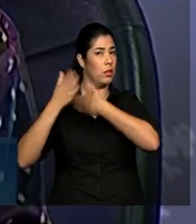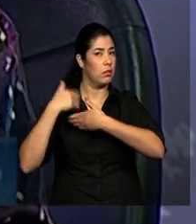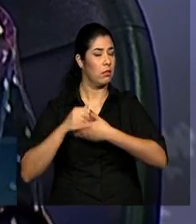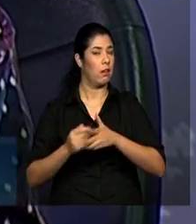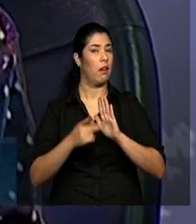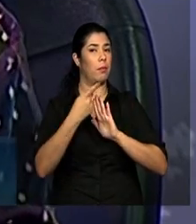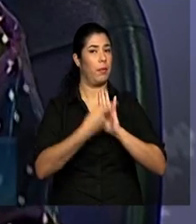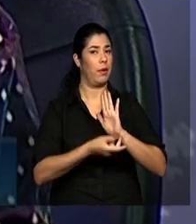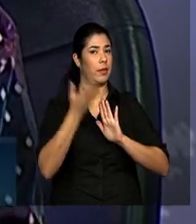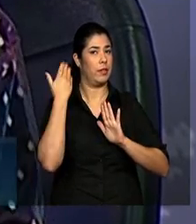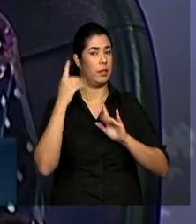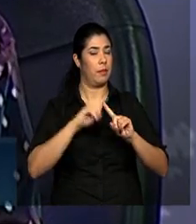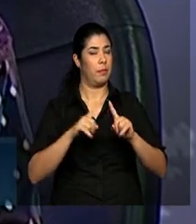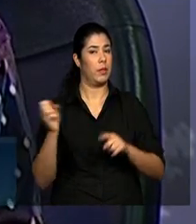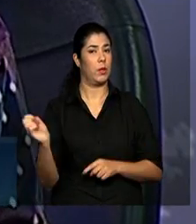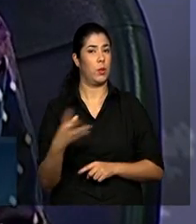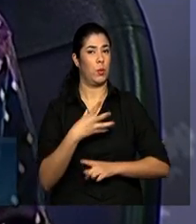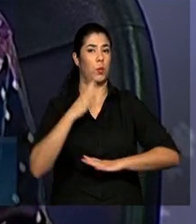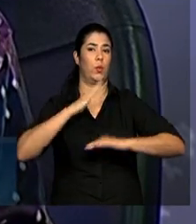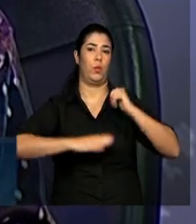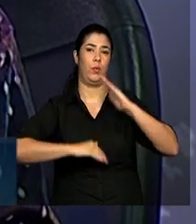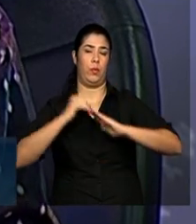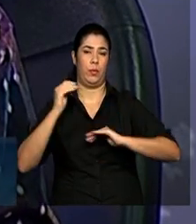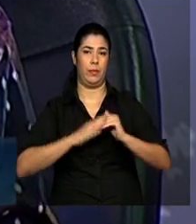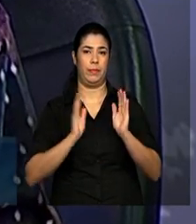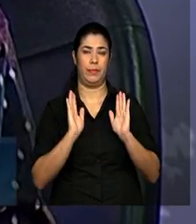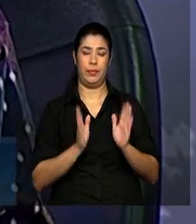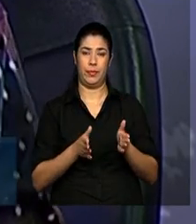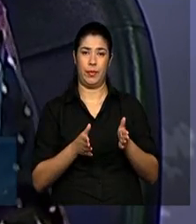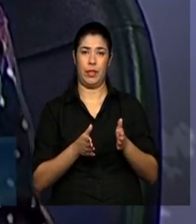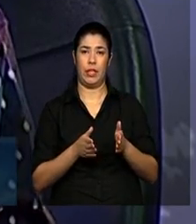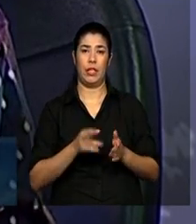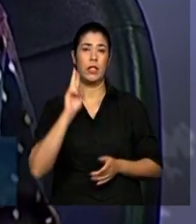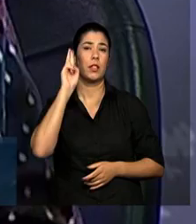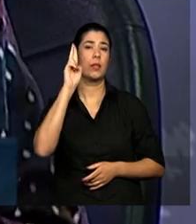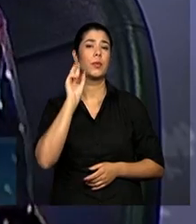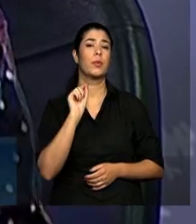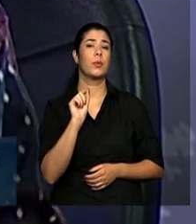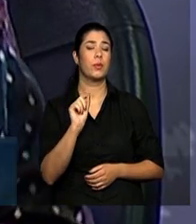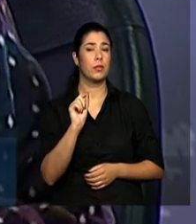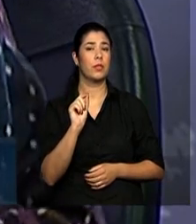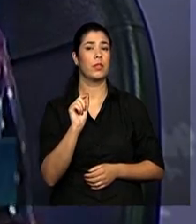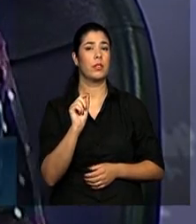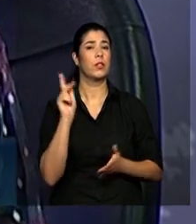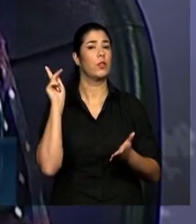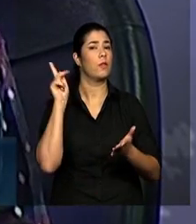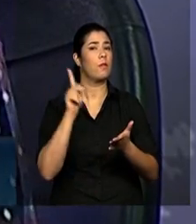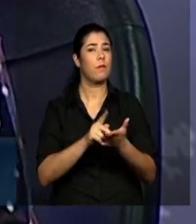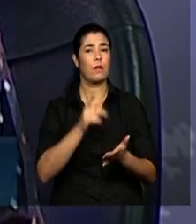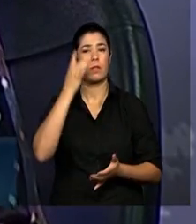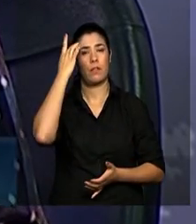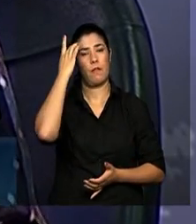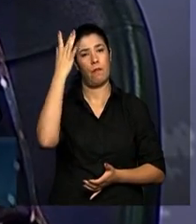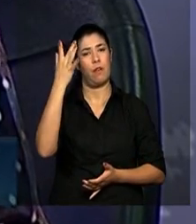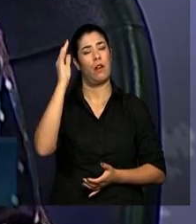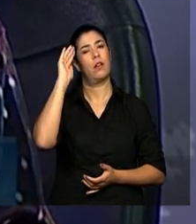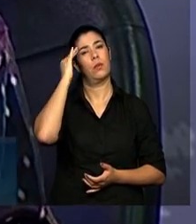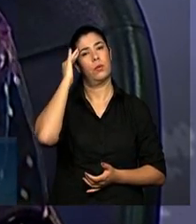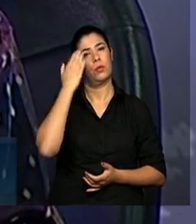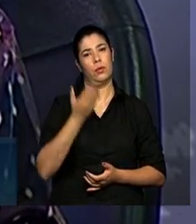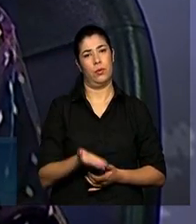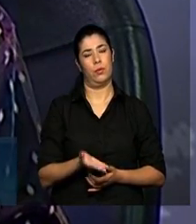mas é a novidade na prática, que é em termos concretos e fáceis de ser